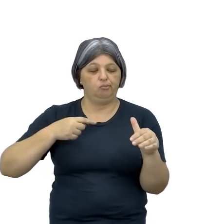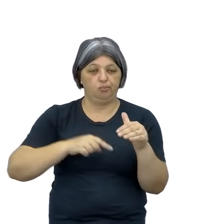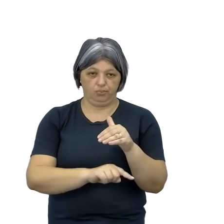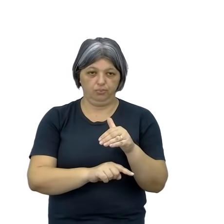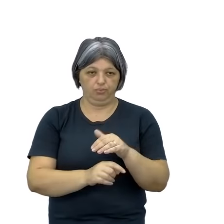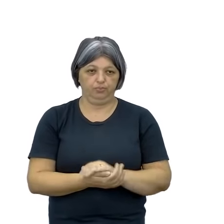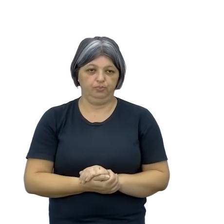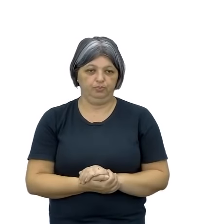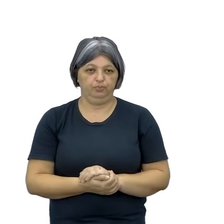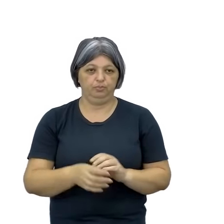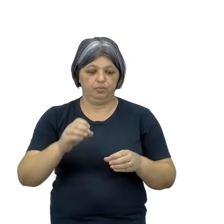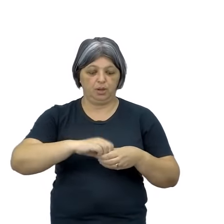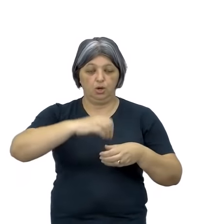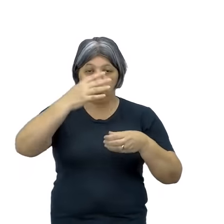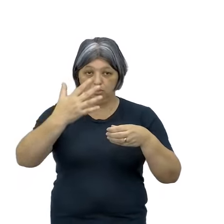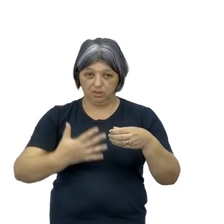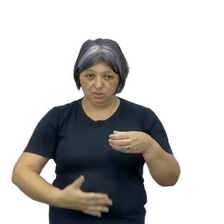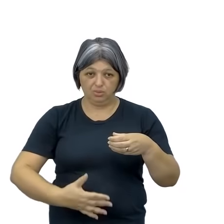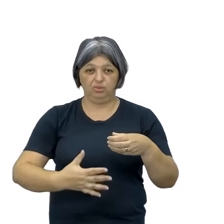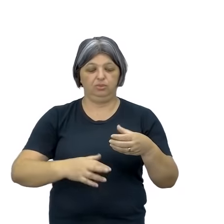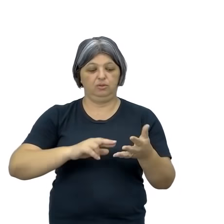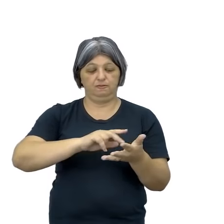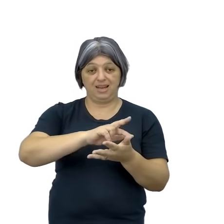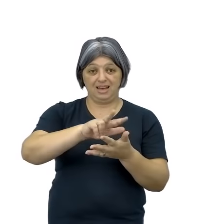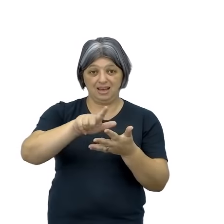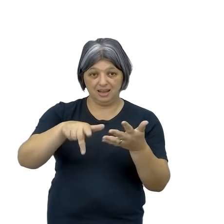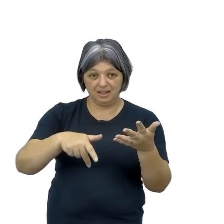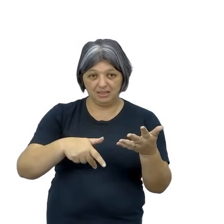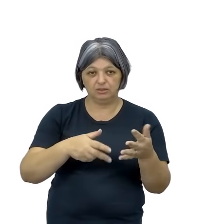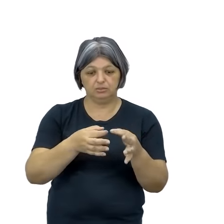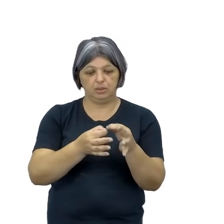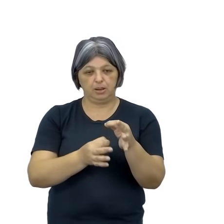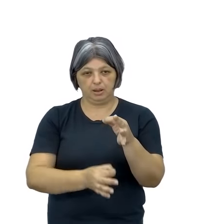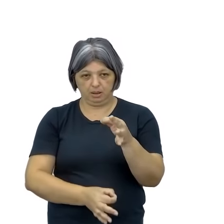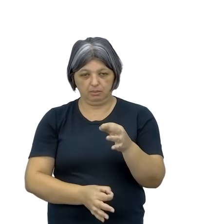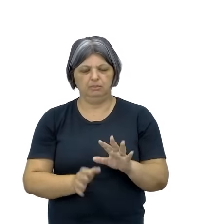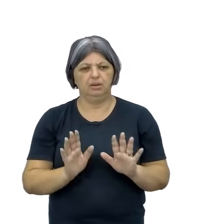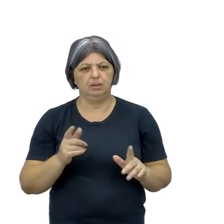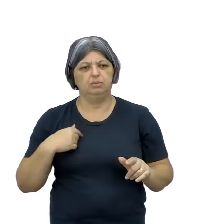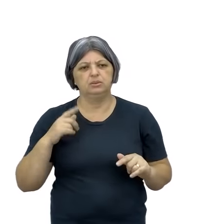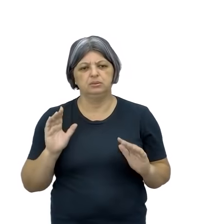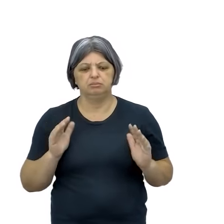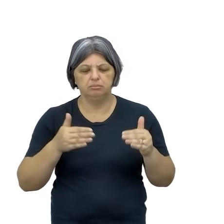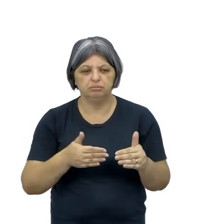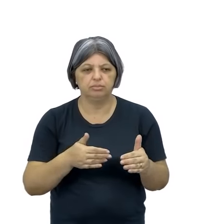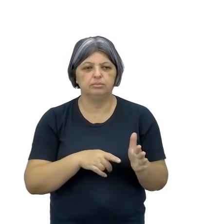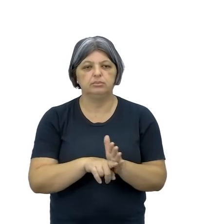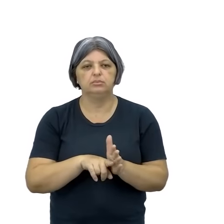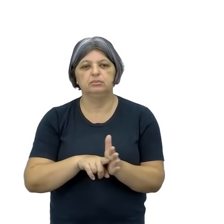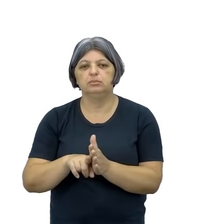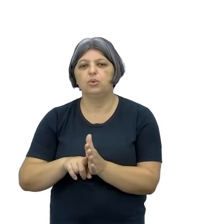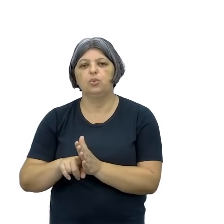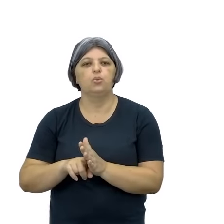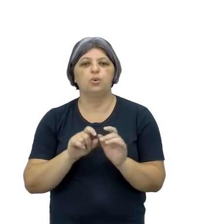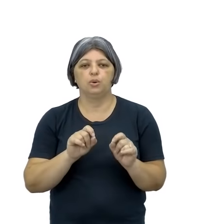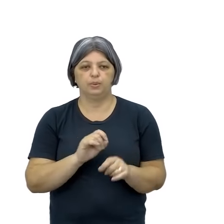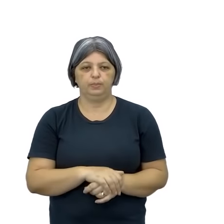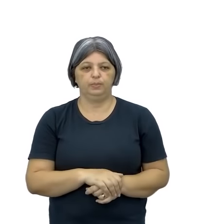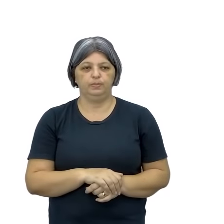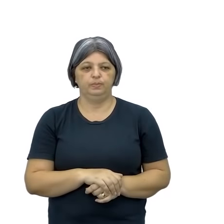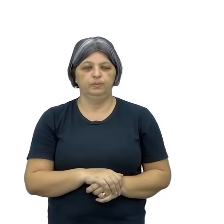com muito conteúdo para ser abordado, mas vamos pensar na diagnóstica, né, o próprio nome já diz diagnóstico, né,